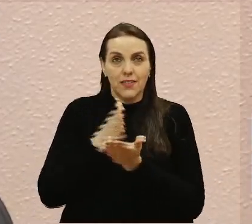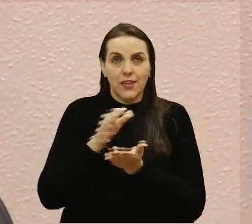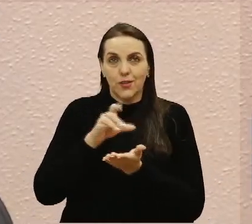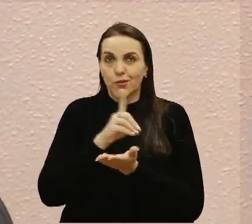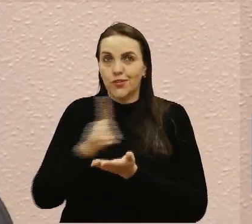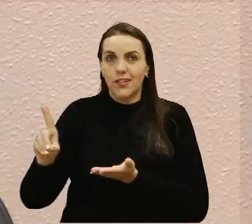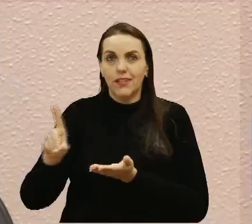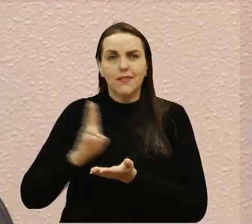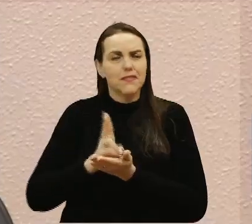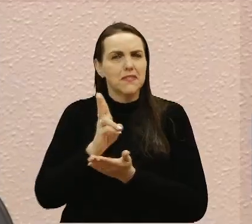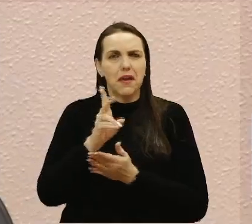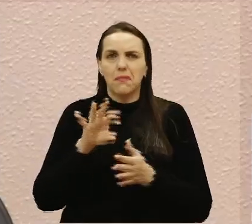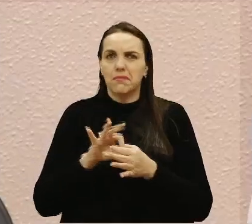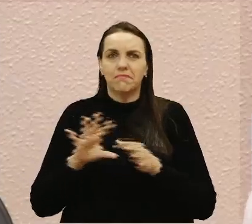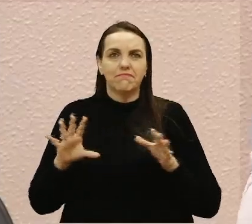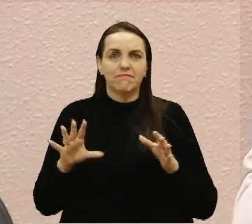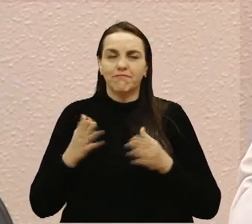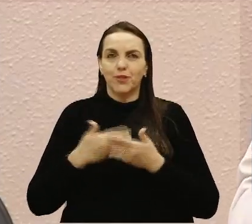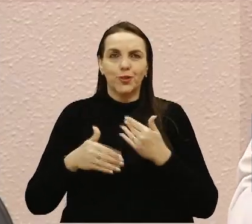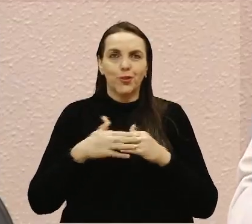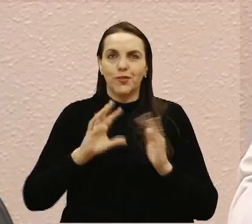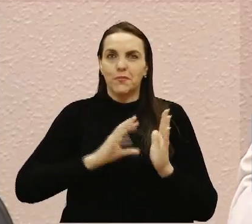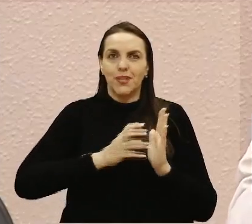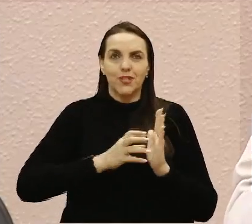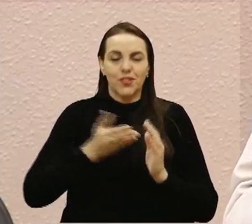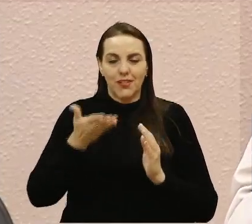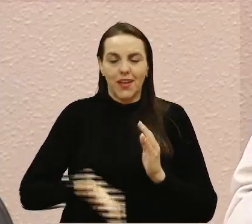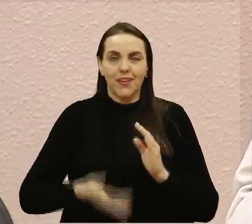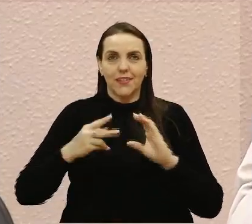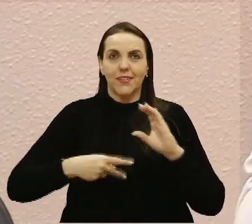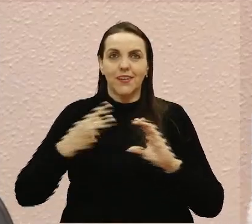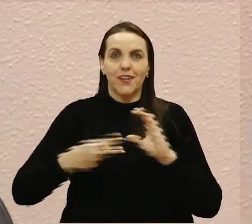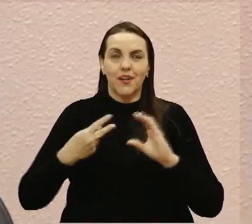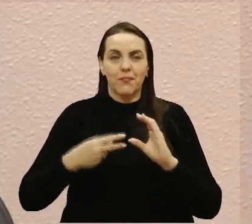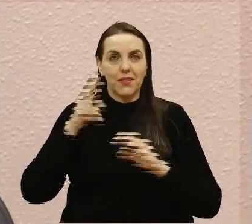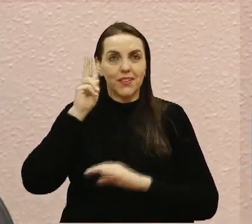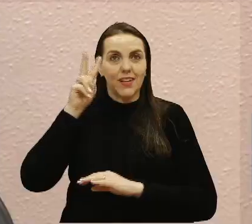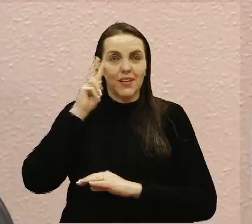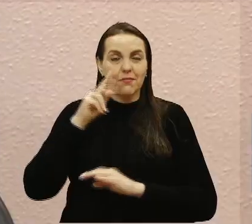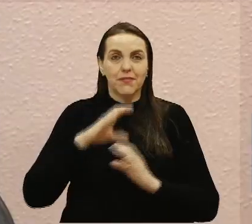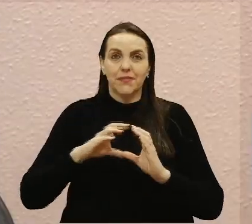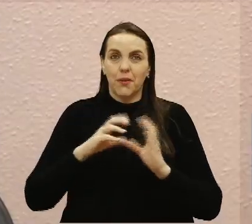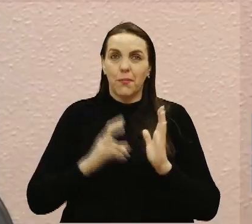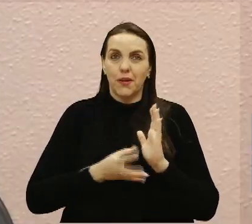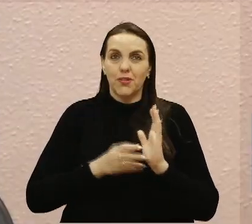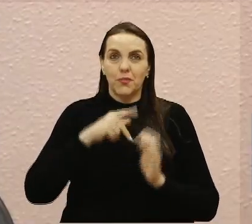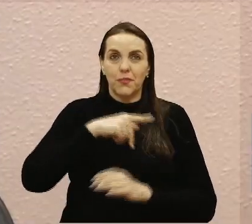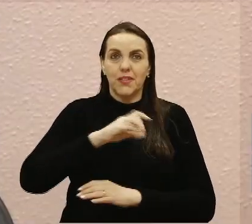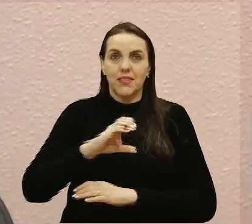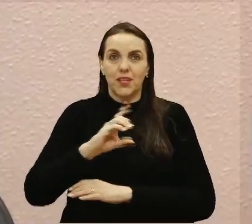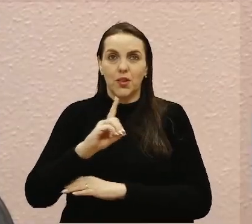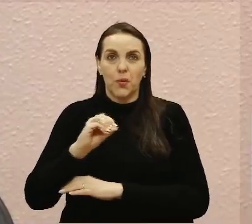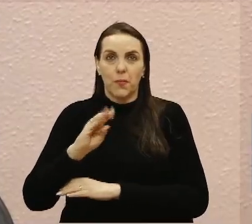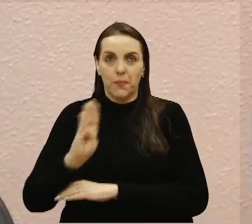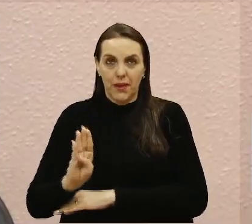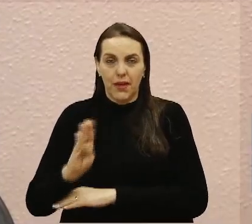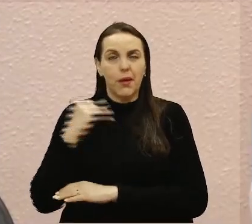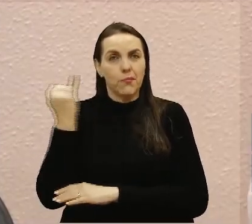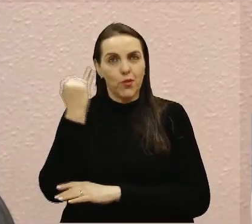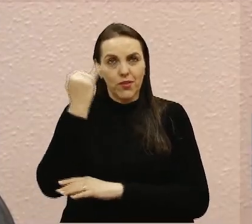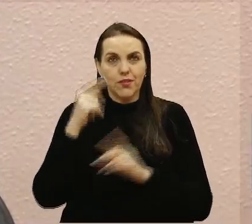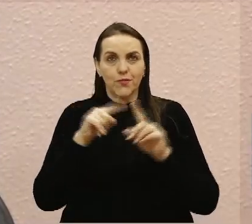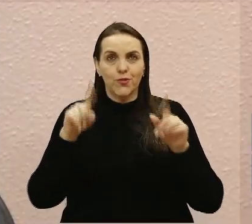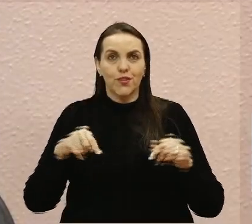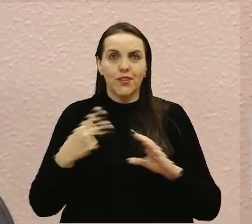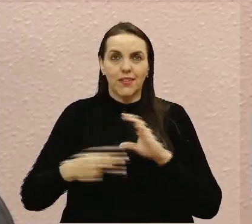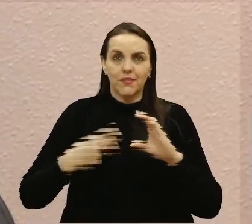sempre esteve à disposição de todas as bancadas dessa casa. Então fica a lembrança da bancada do PCdoB, presidente, desse importante servidor dessa Casa Legislativa